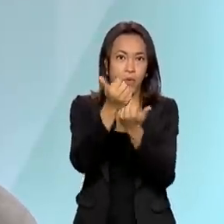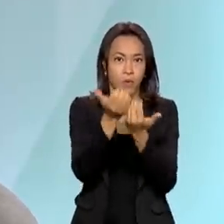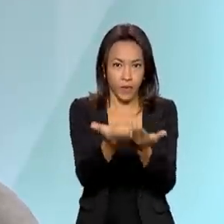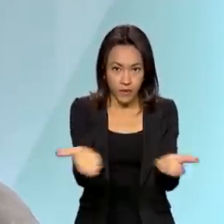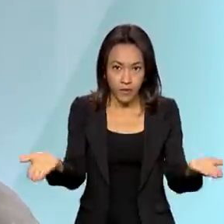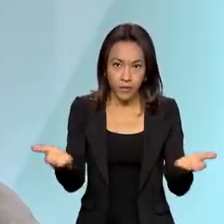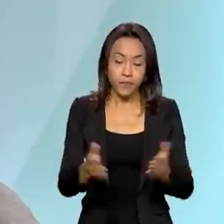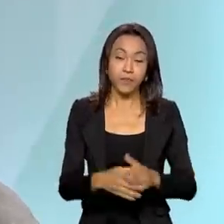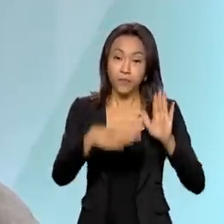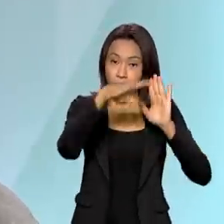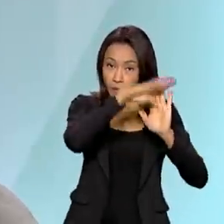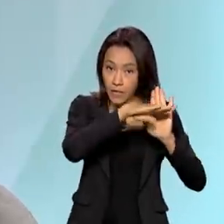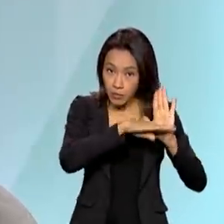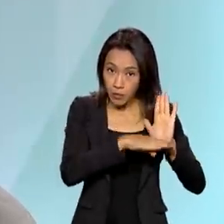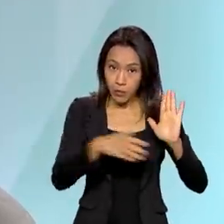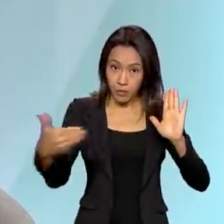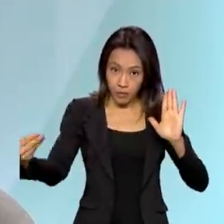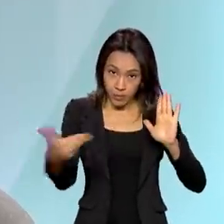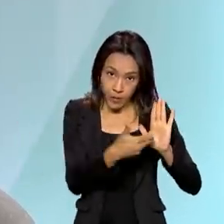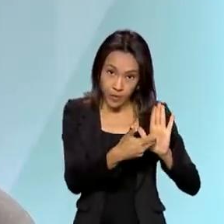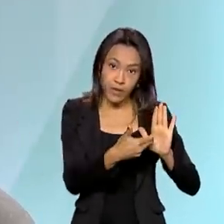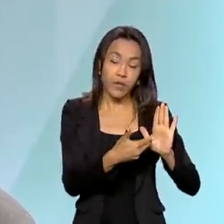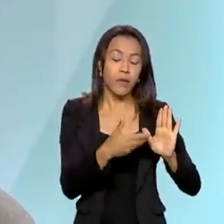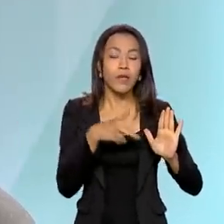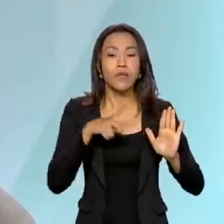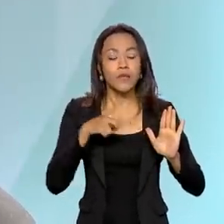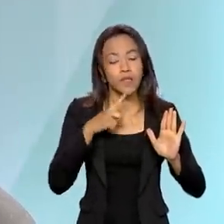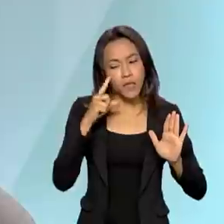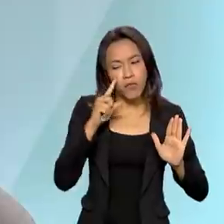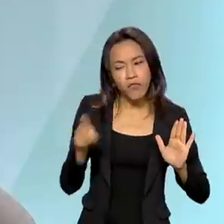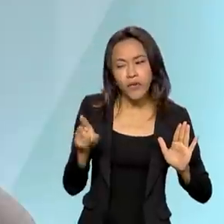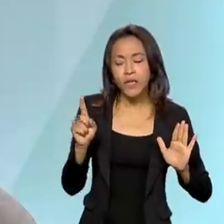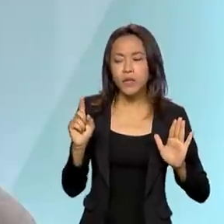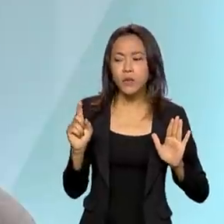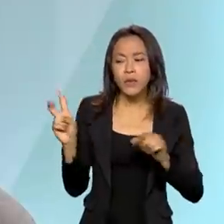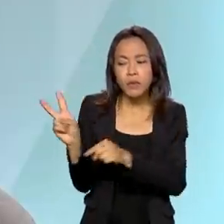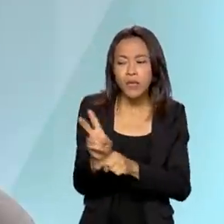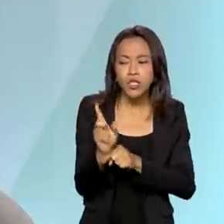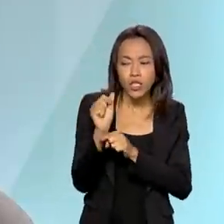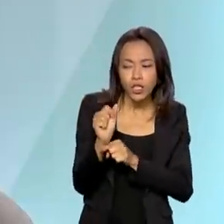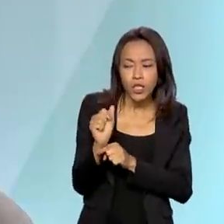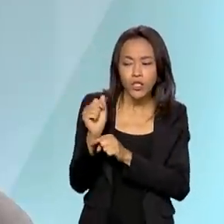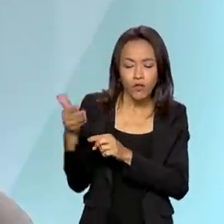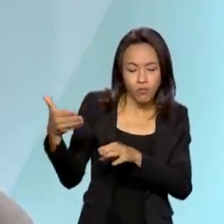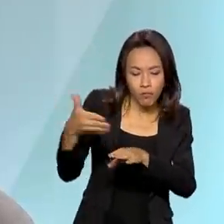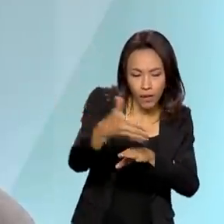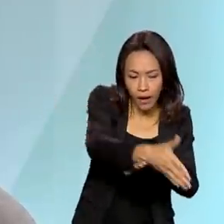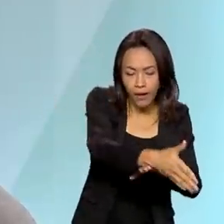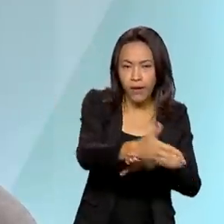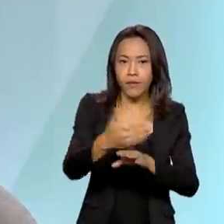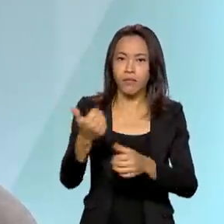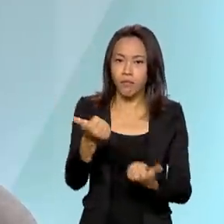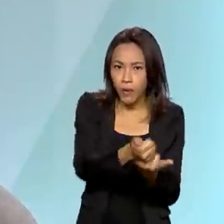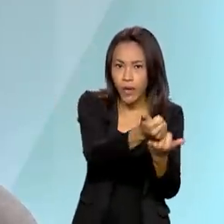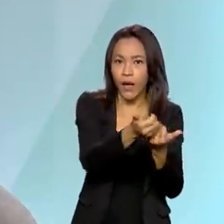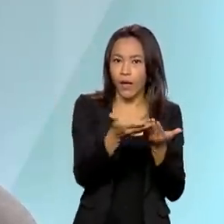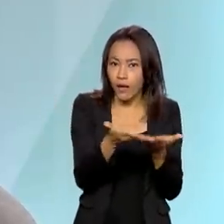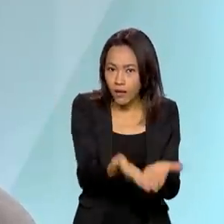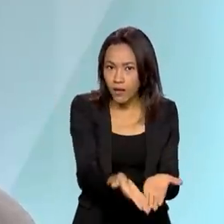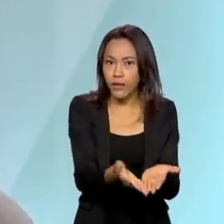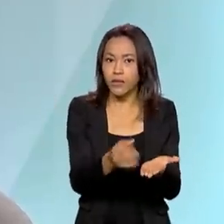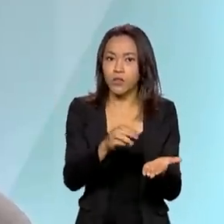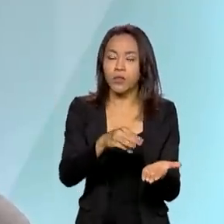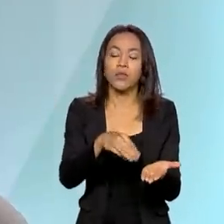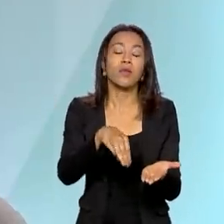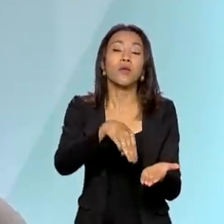Nesse programa especificamente, nós estamos olhando linhas de crédito específicas para biometano e, mais importante, a redução